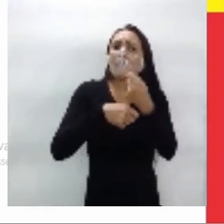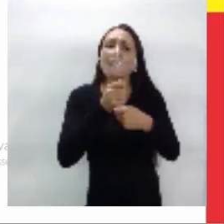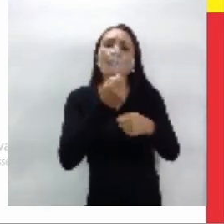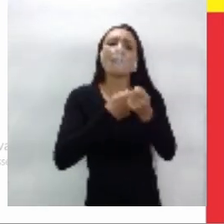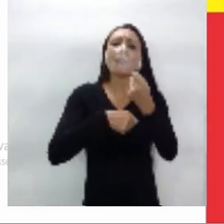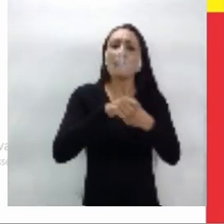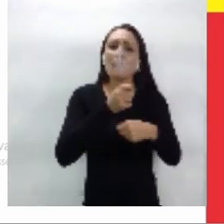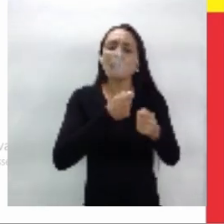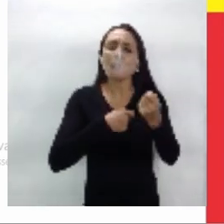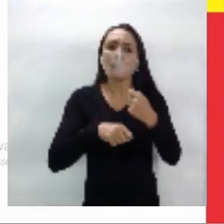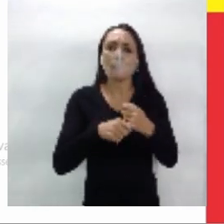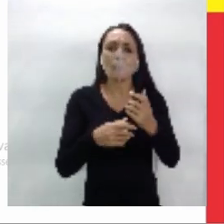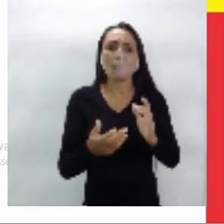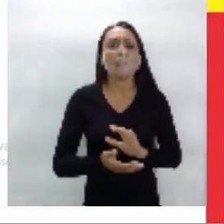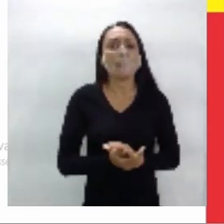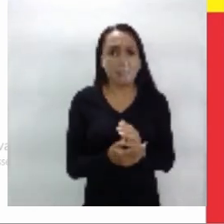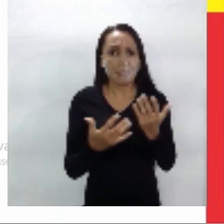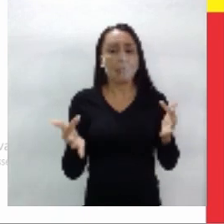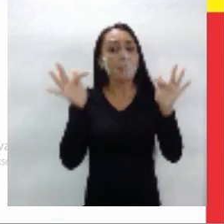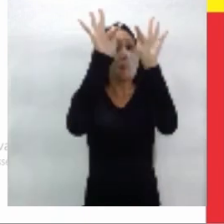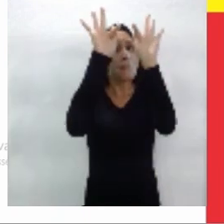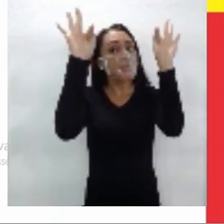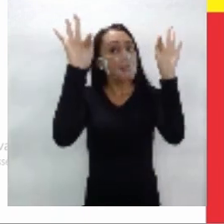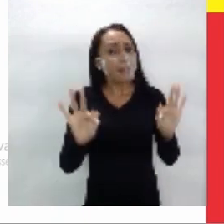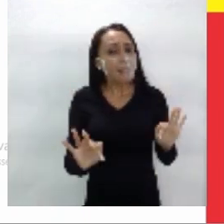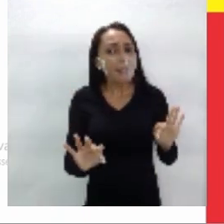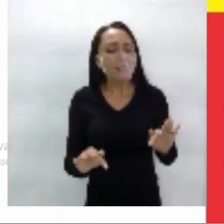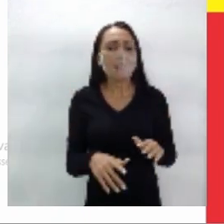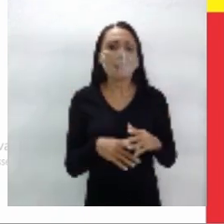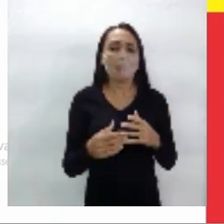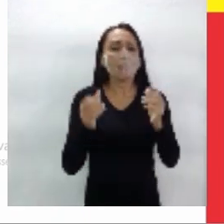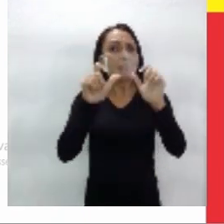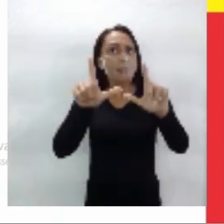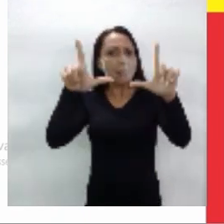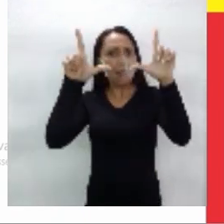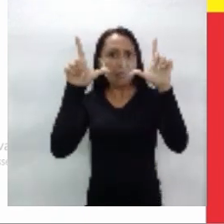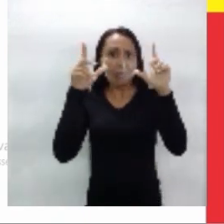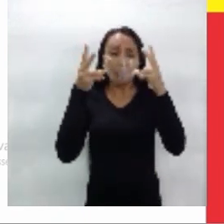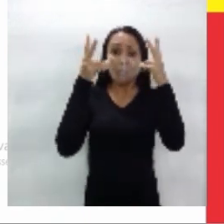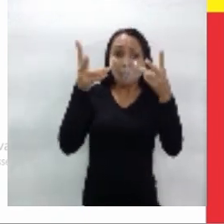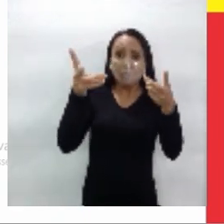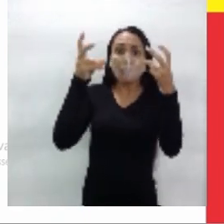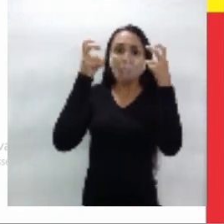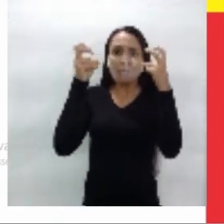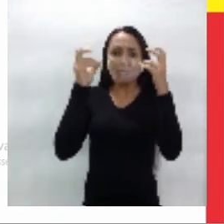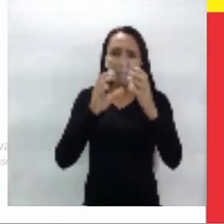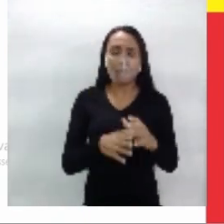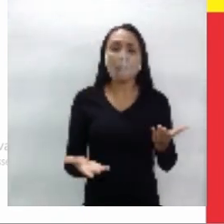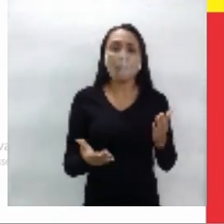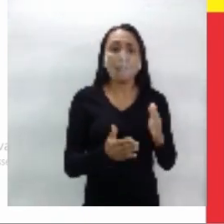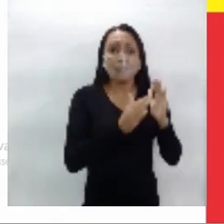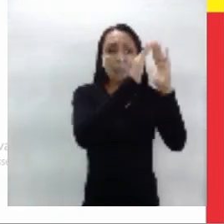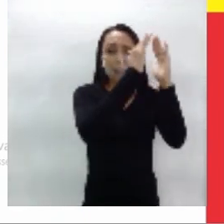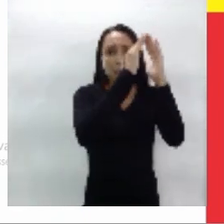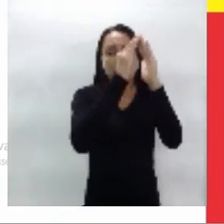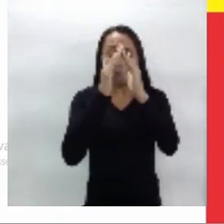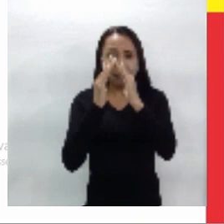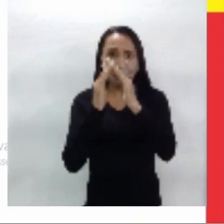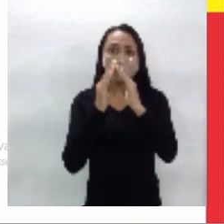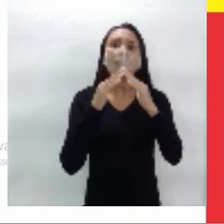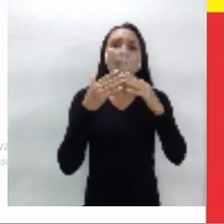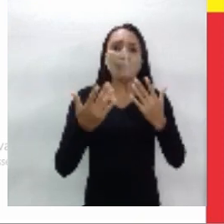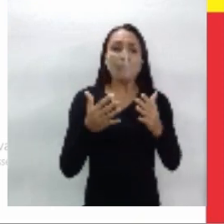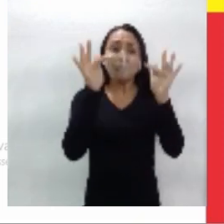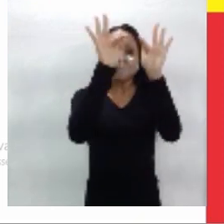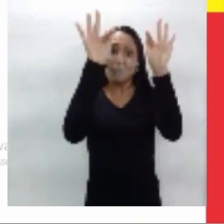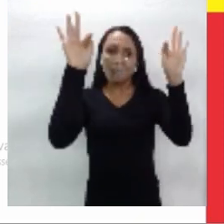econômico. Como era esse sistema econômico? O feudalismo. Na imagem aí você está vendo o castelo do